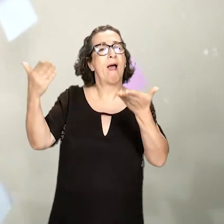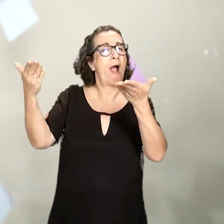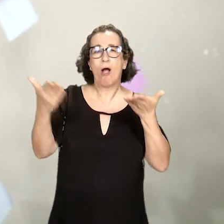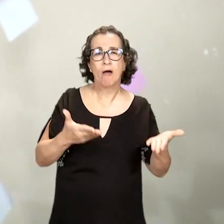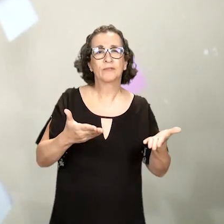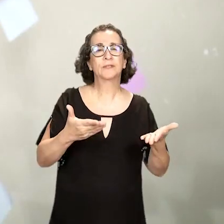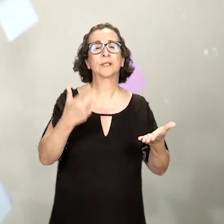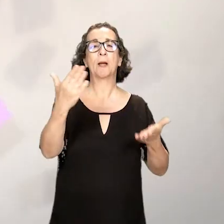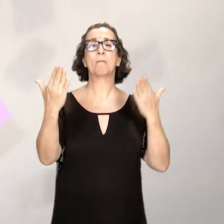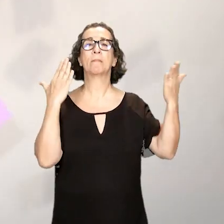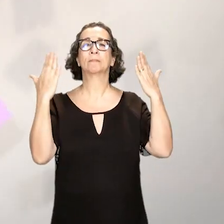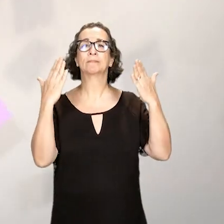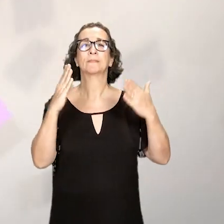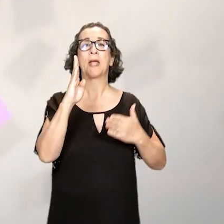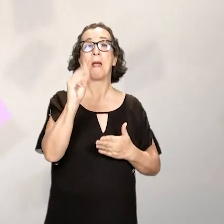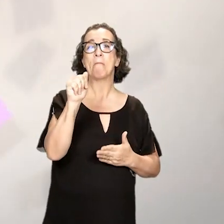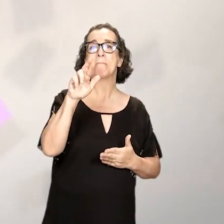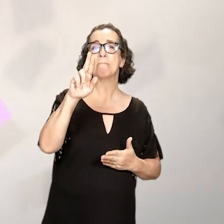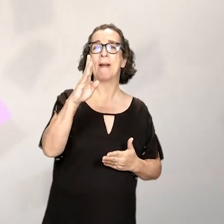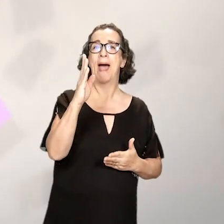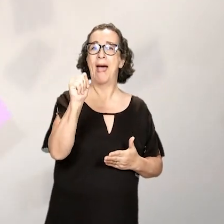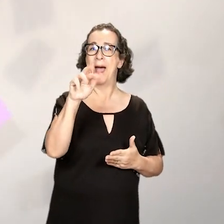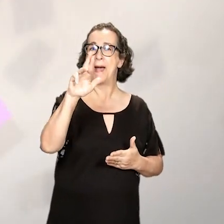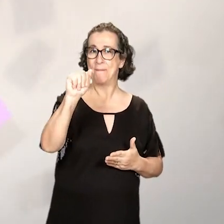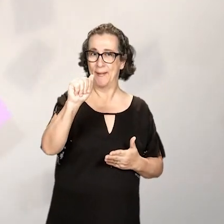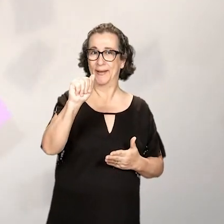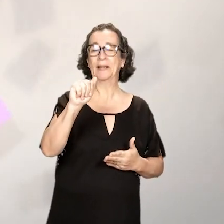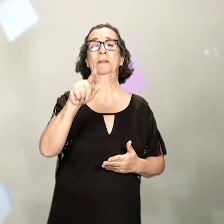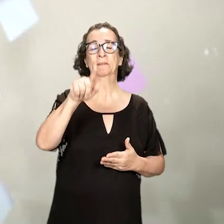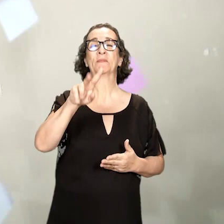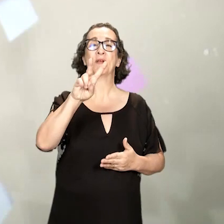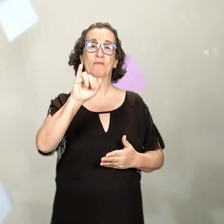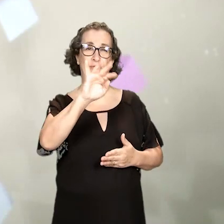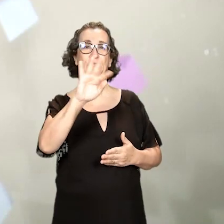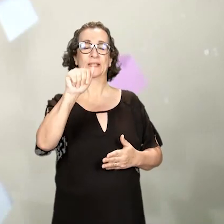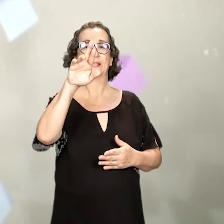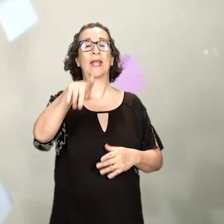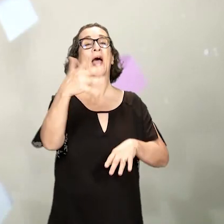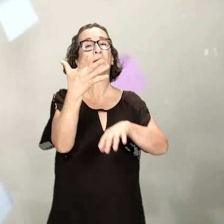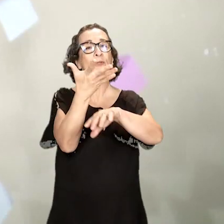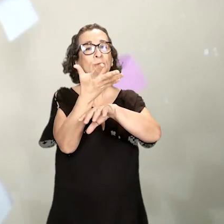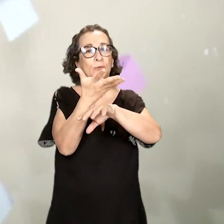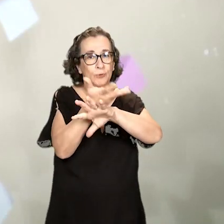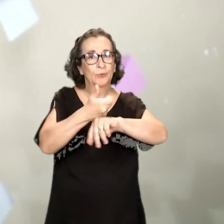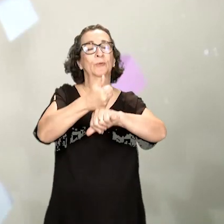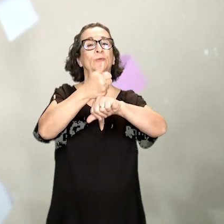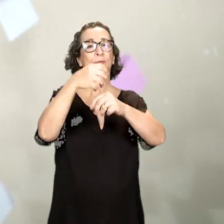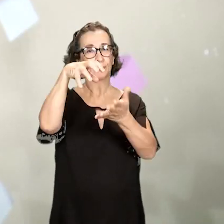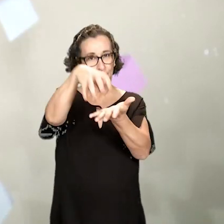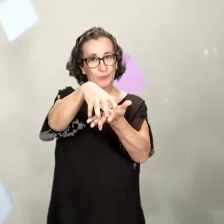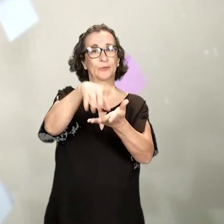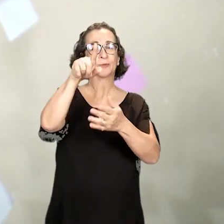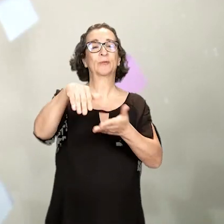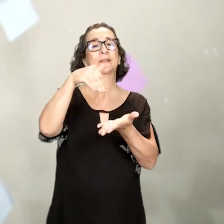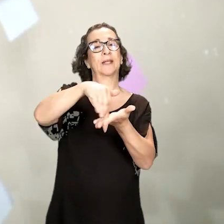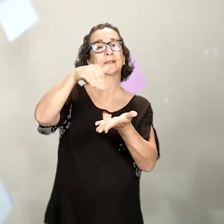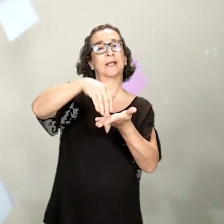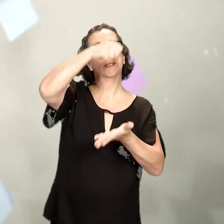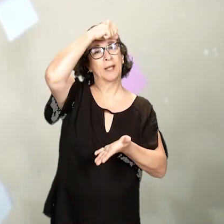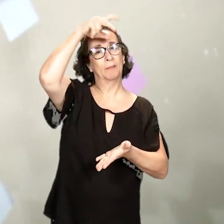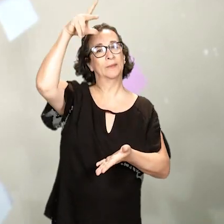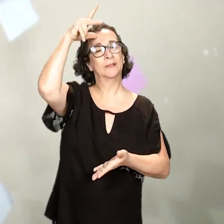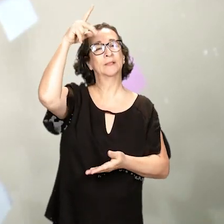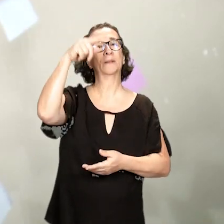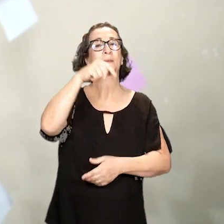convidamos a psicóloga Bárbara habitar do núcleo interdisciplinar de Apoio às unidades escolares da Secretaria Municipal